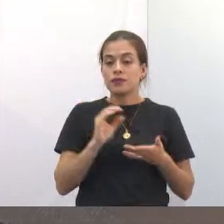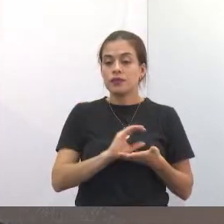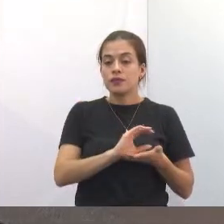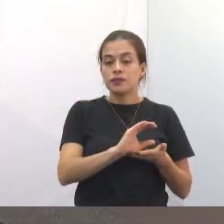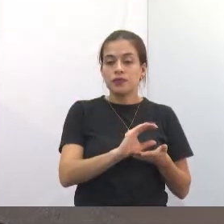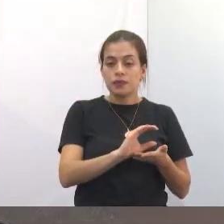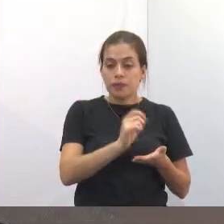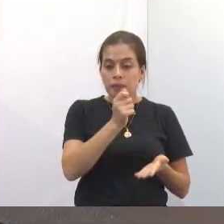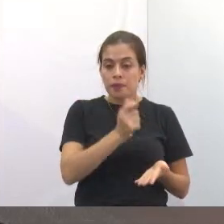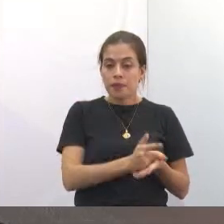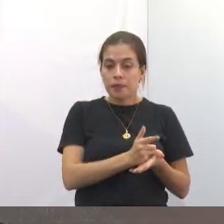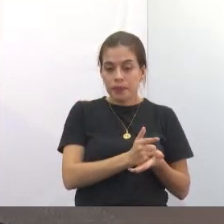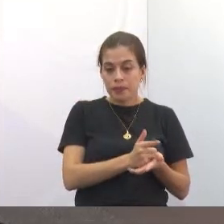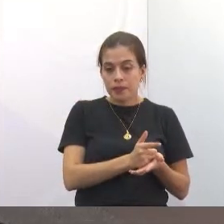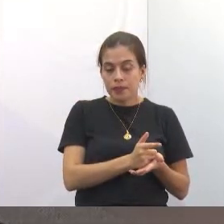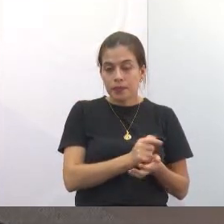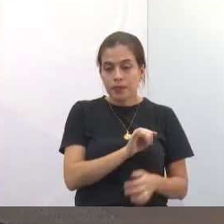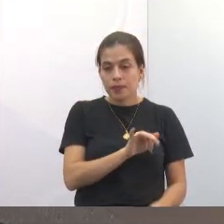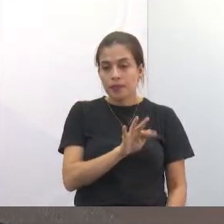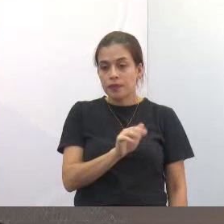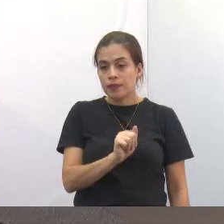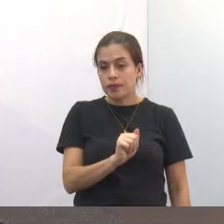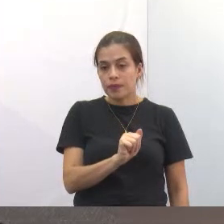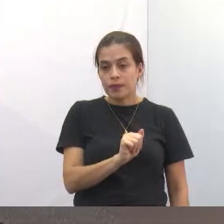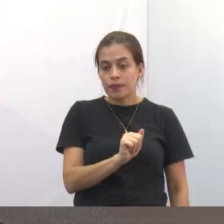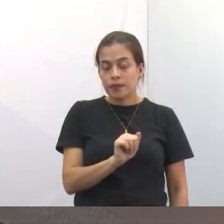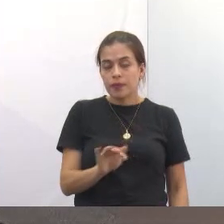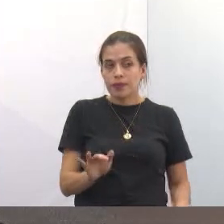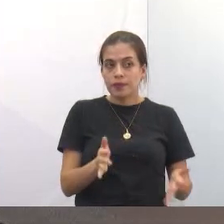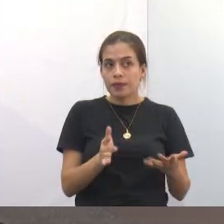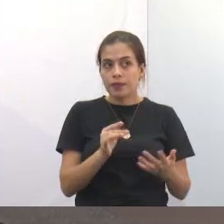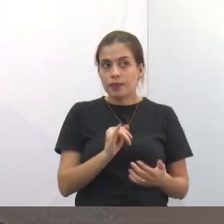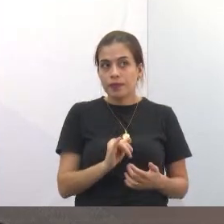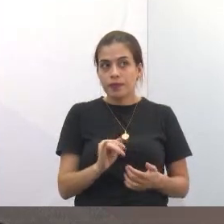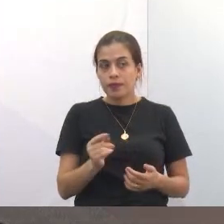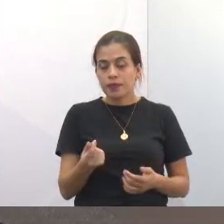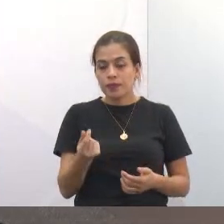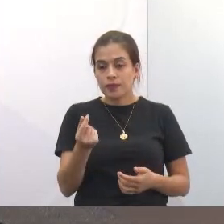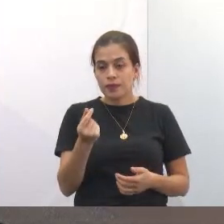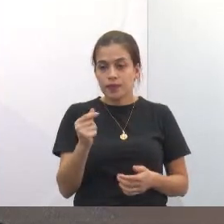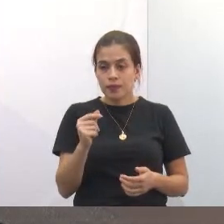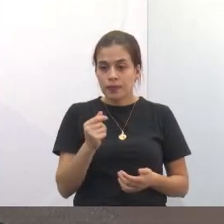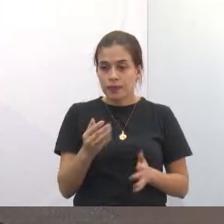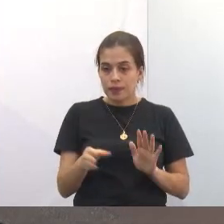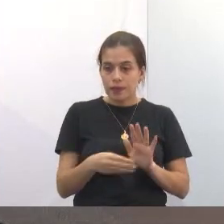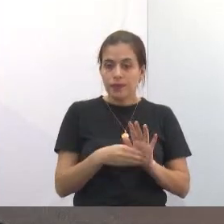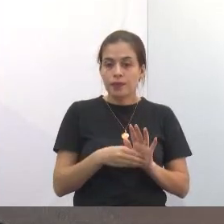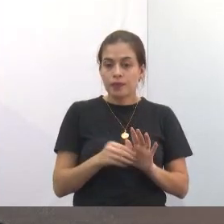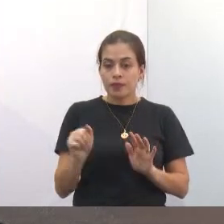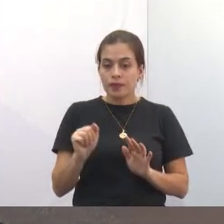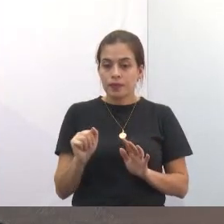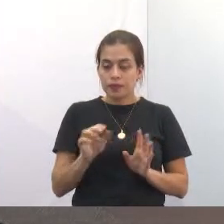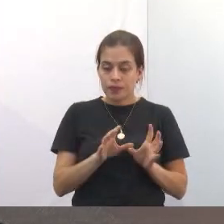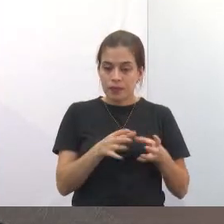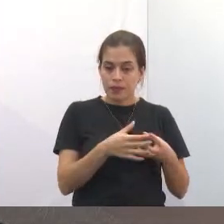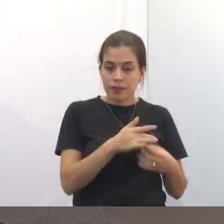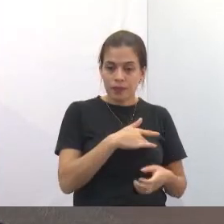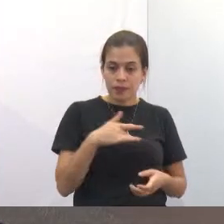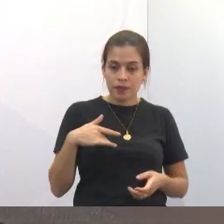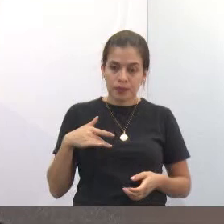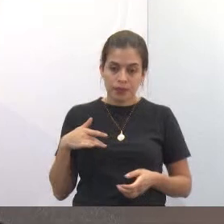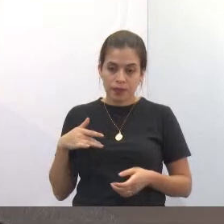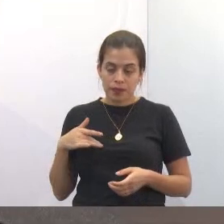ao pagamento do IFA, incentivo financeiro adicional, aos agentes comunitários de saúde e